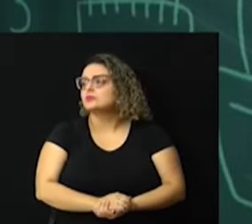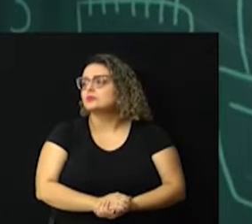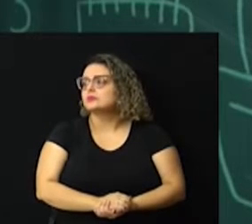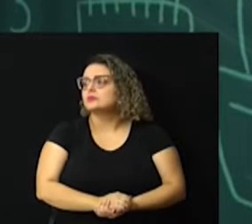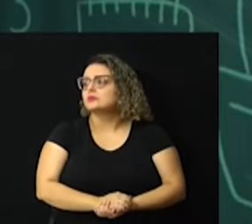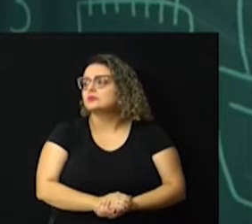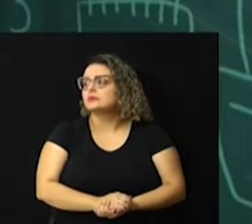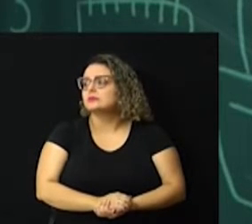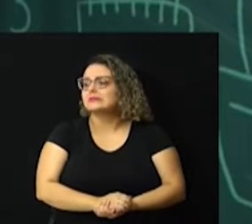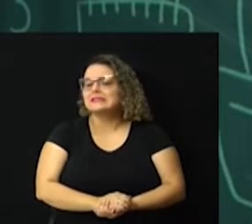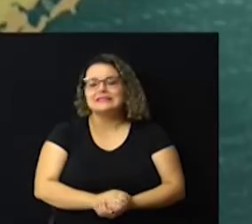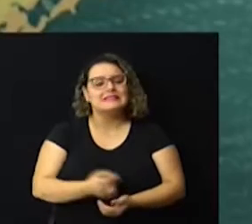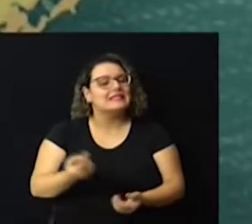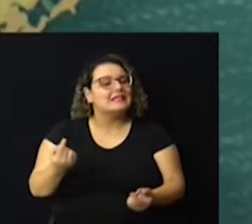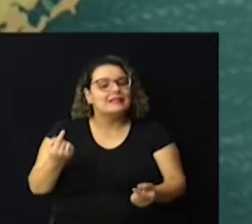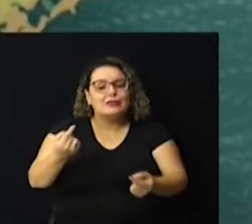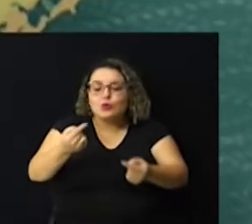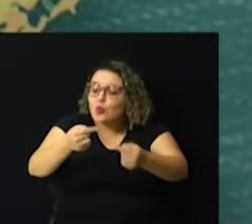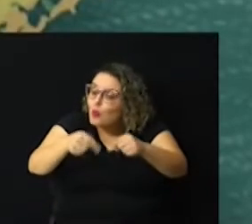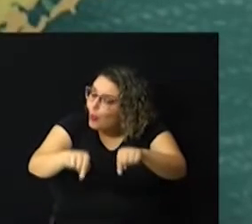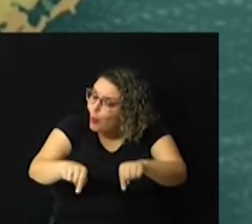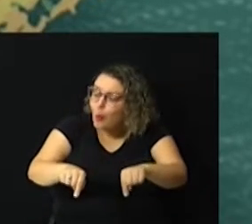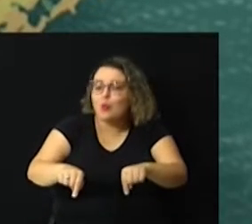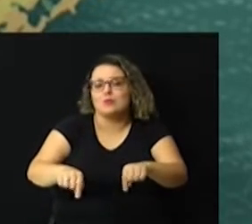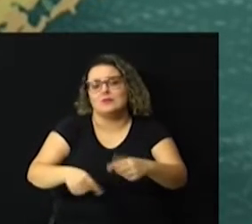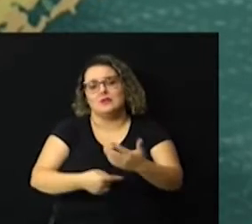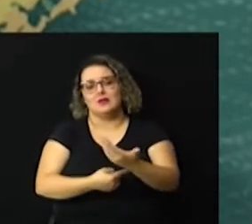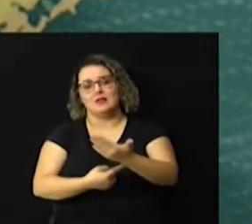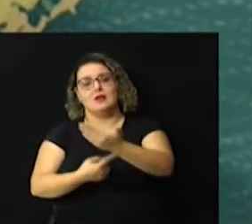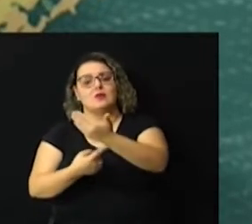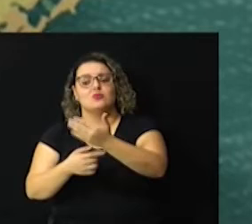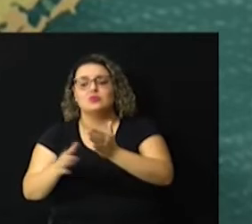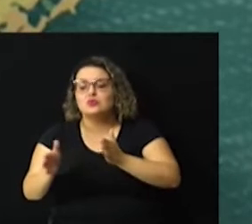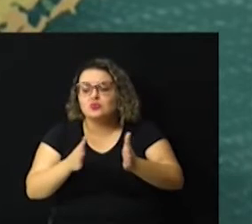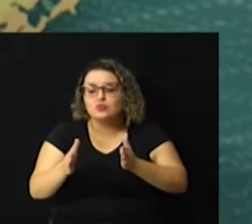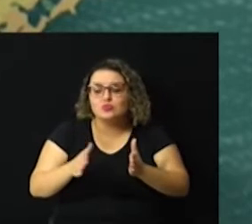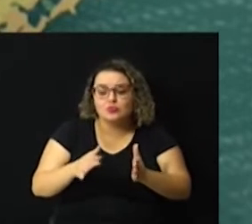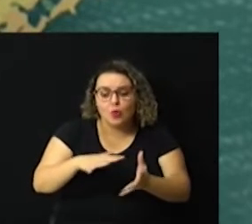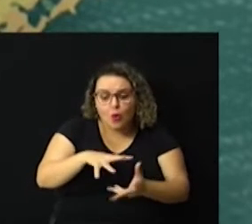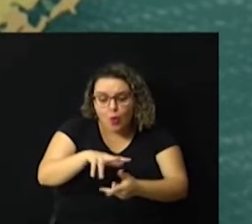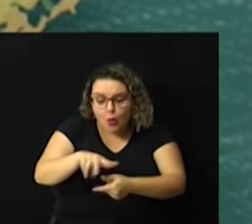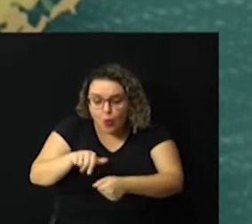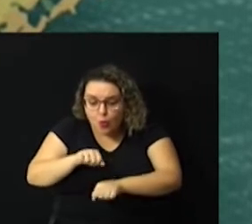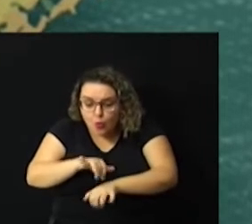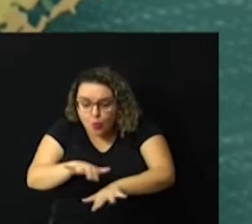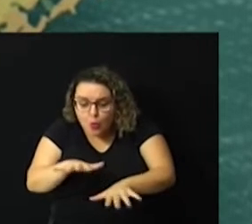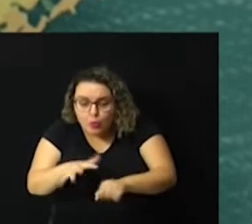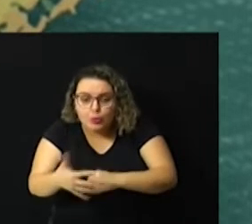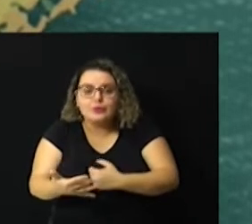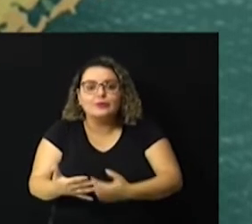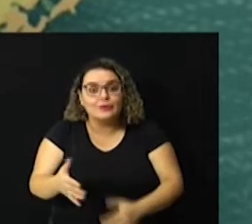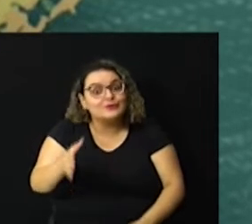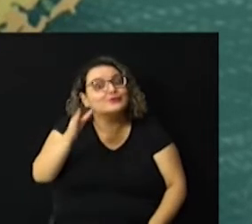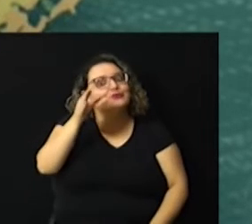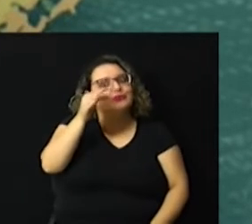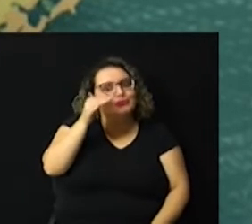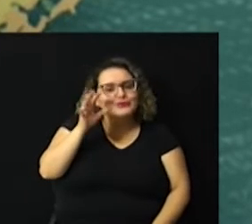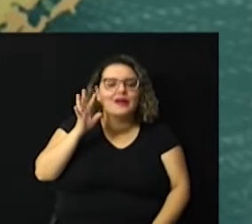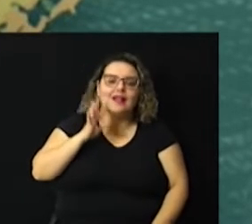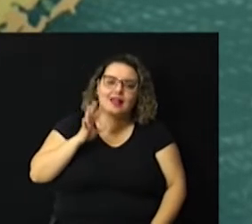na contramão da tecnologia, né? Nesse período de pandemia. Isso eu achei super curioso e achei bem